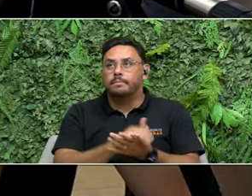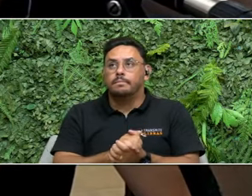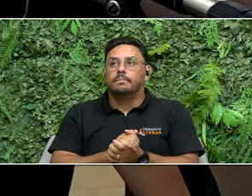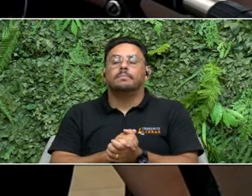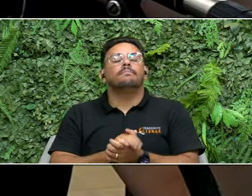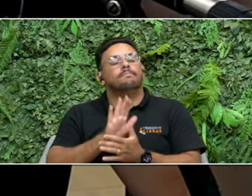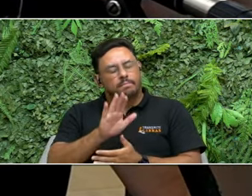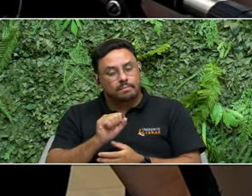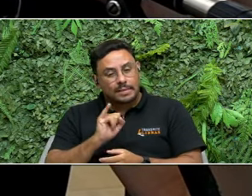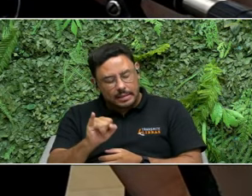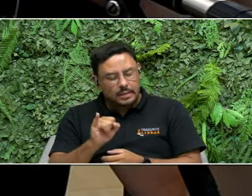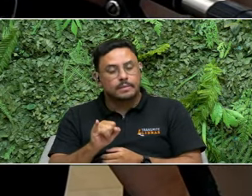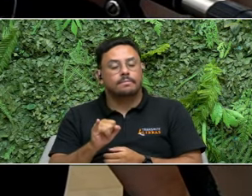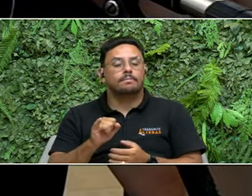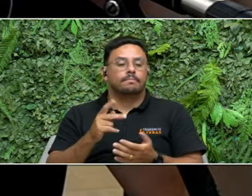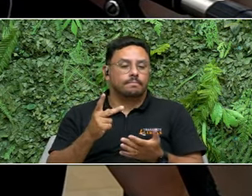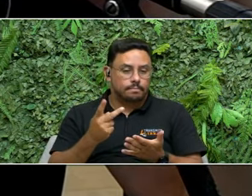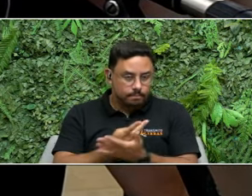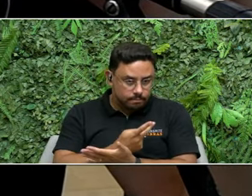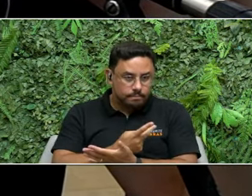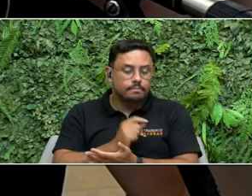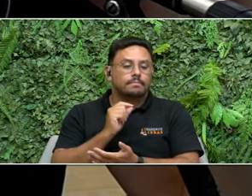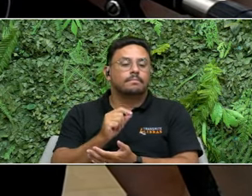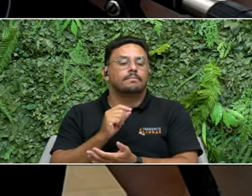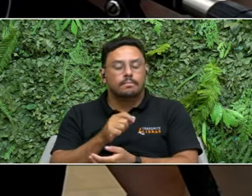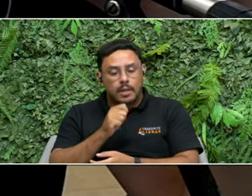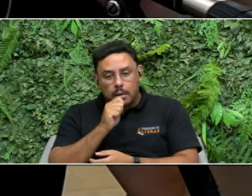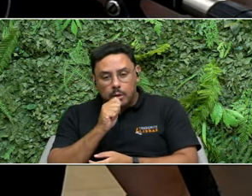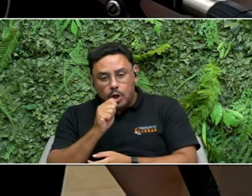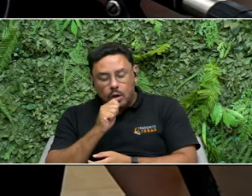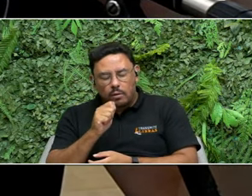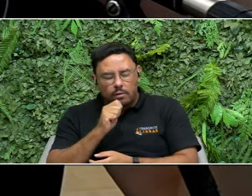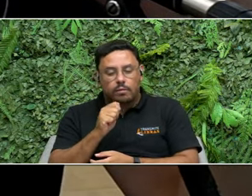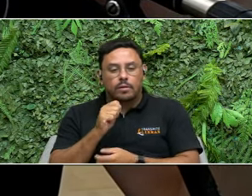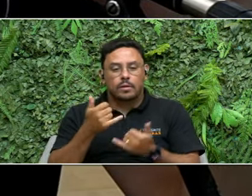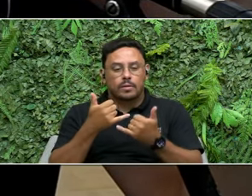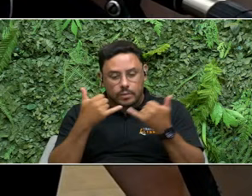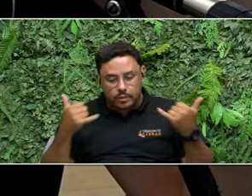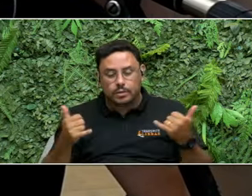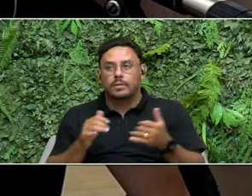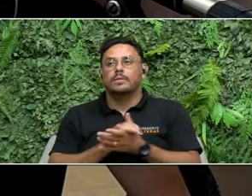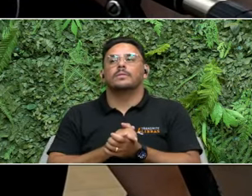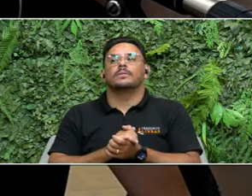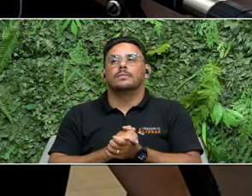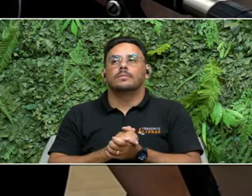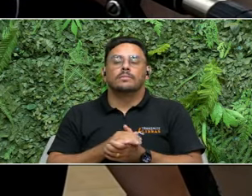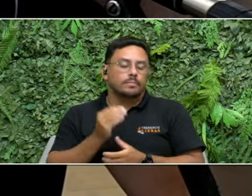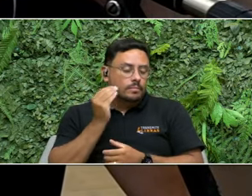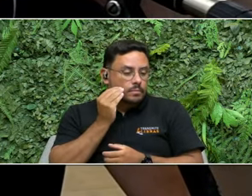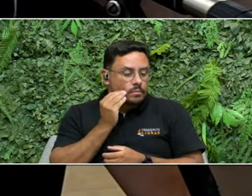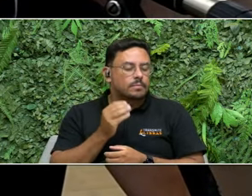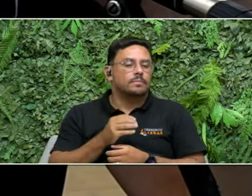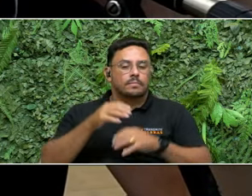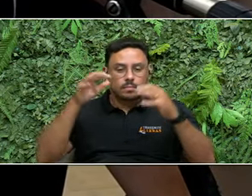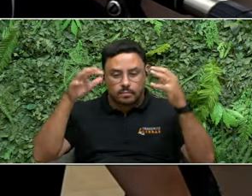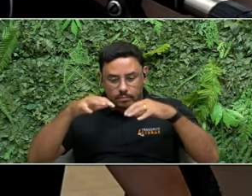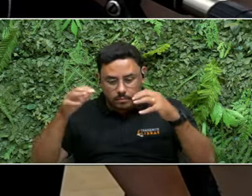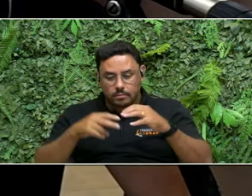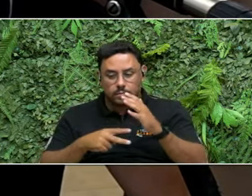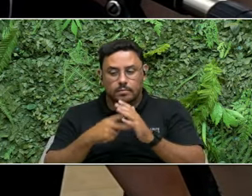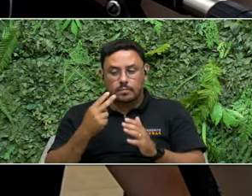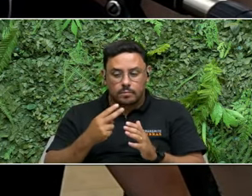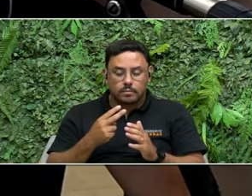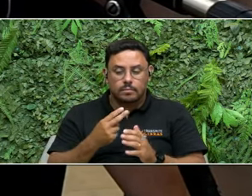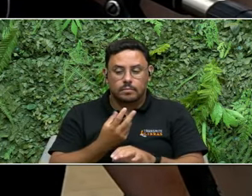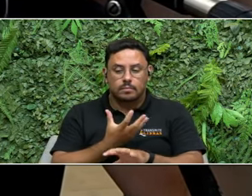certamente se em algum momento o microfone me der choque aqui Aí ferrou foi Ó mas vai ser um bom teste viu Bob se continuar essa chuva um segundo tempo bom